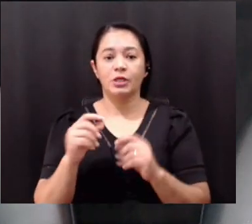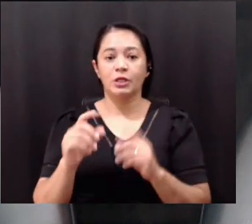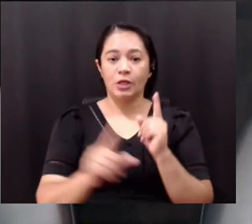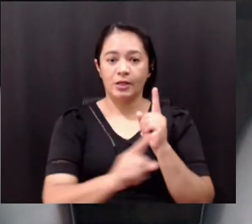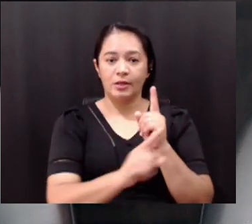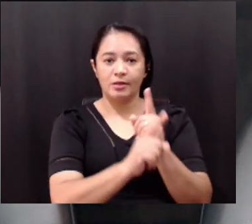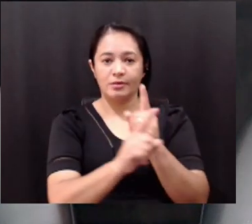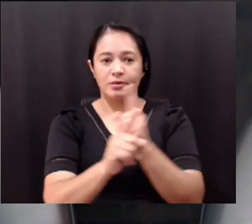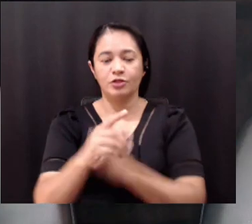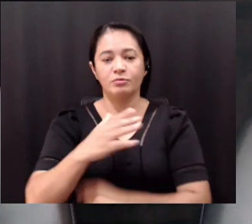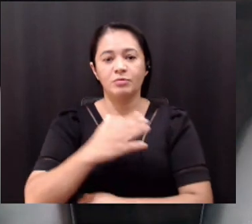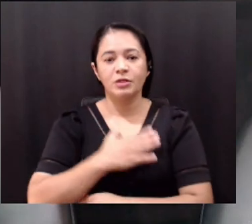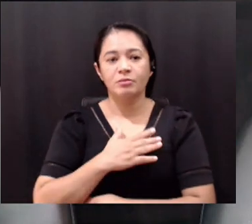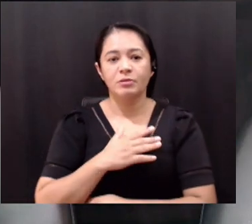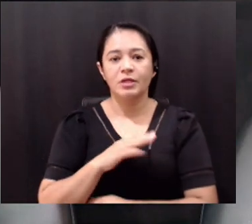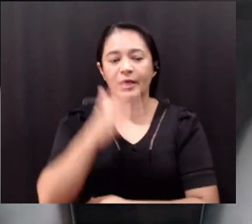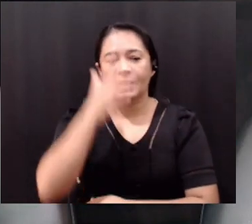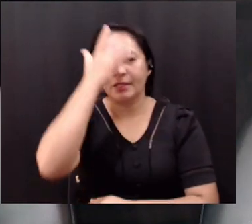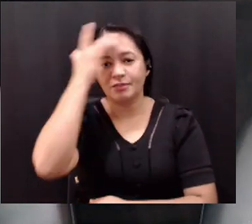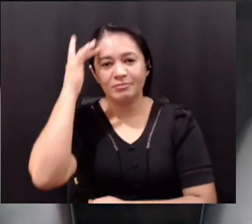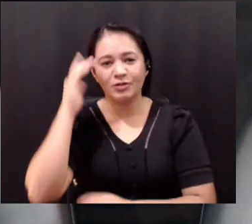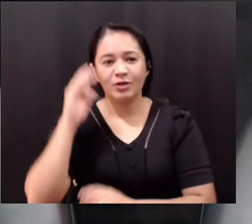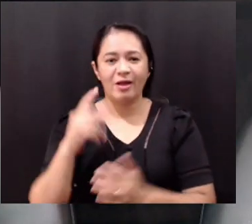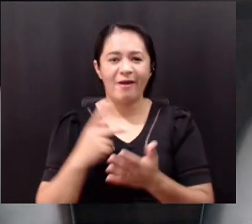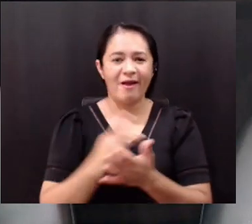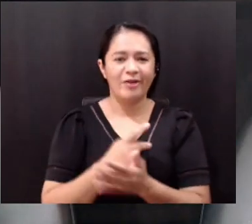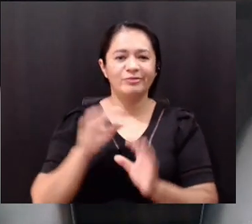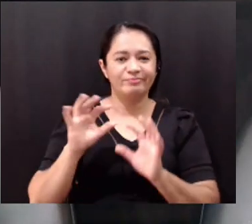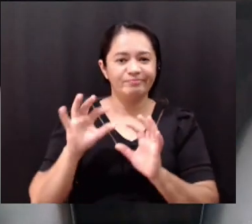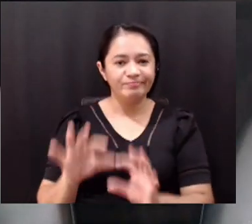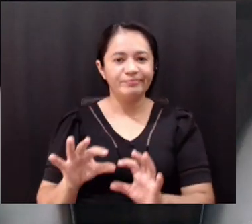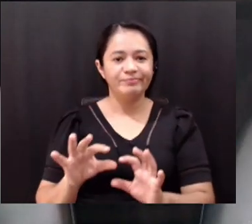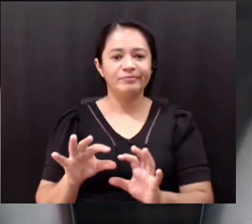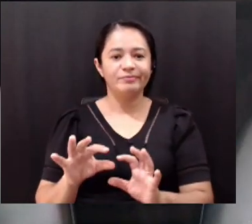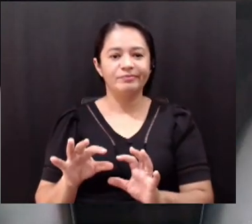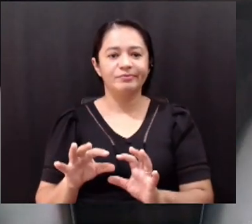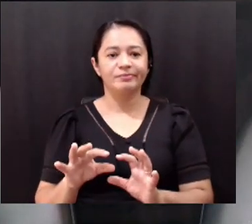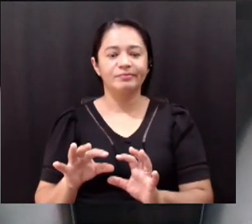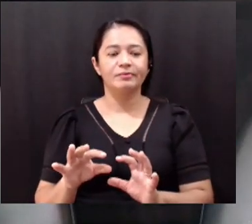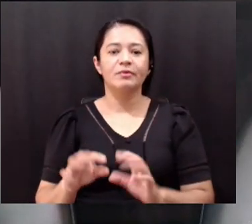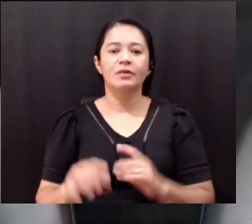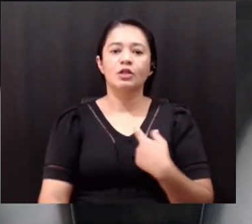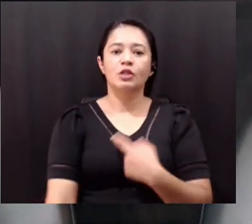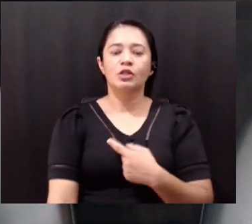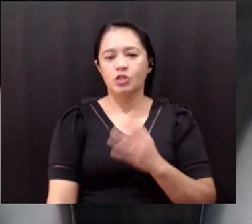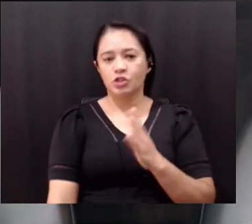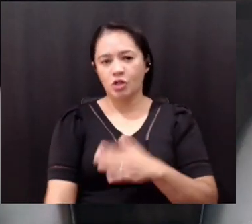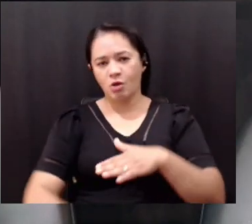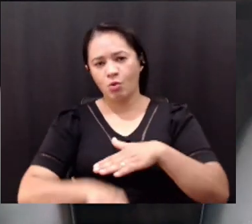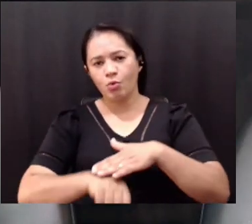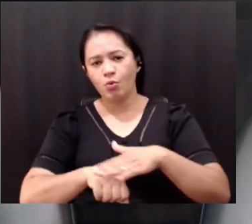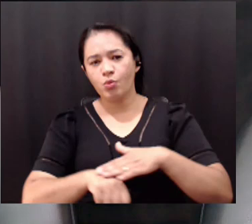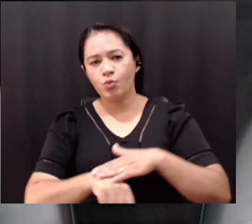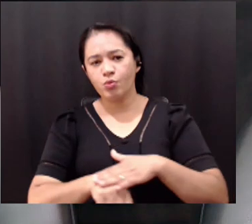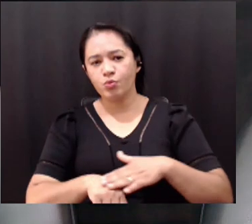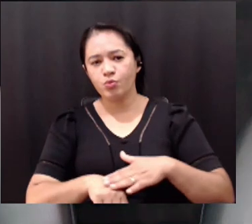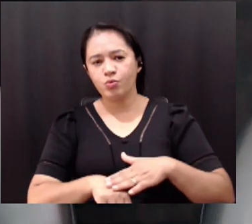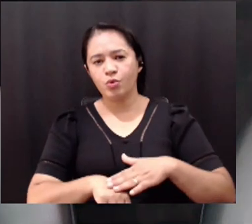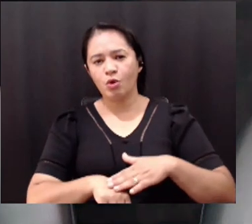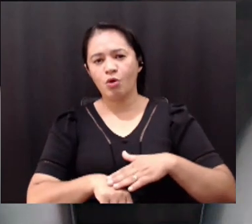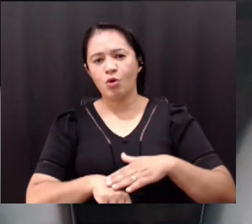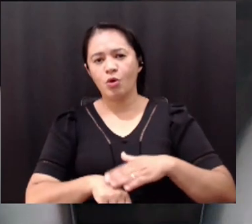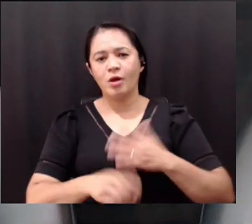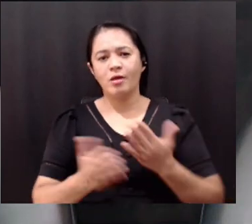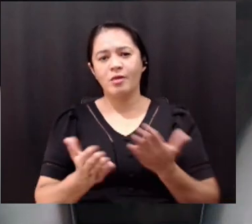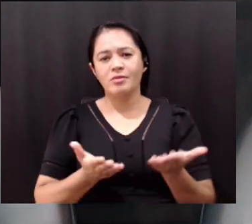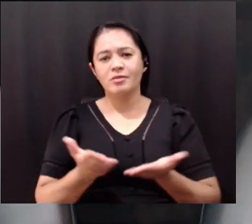muita gente passa por esse tipo de situação. Como a gente já havia conversado, não é um tratamento rápido, então